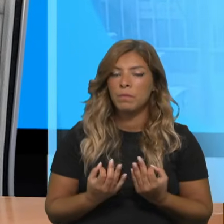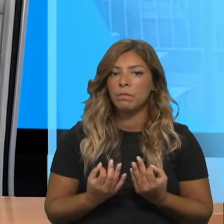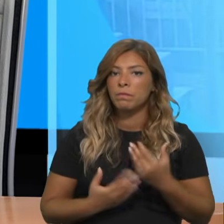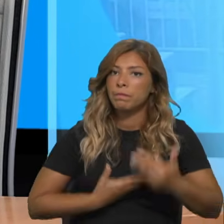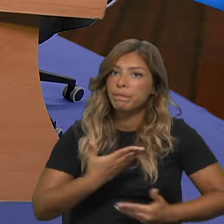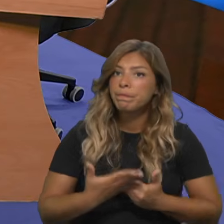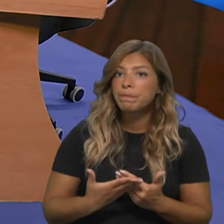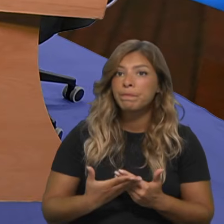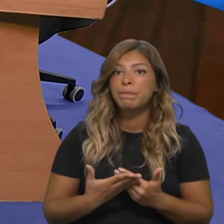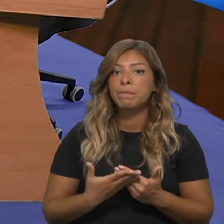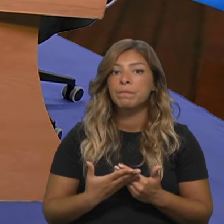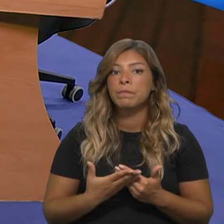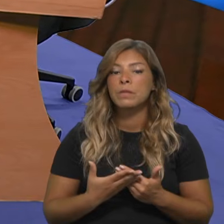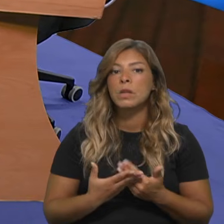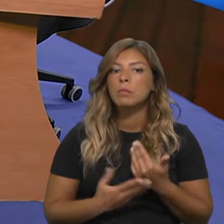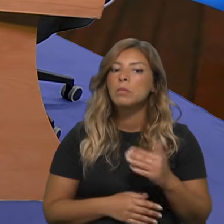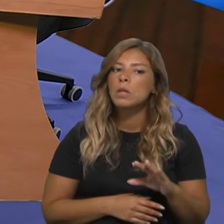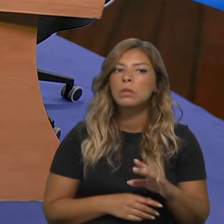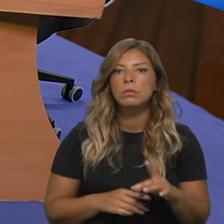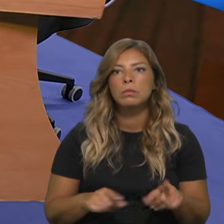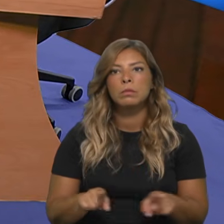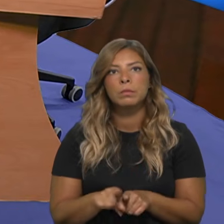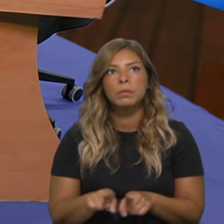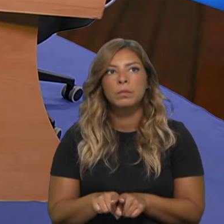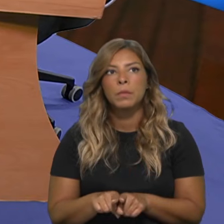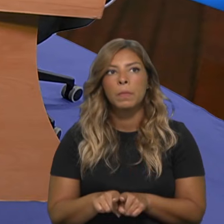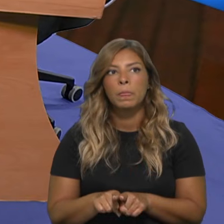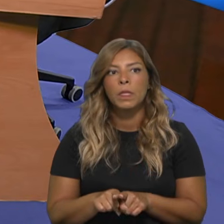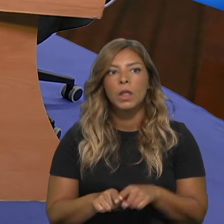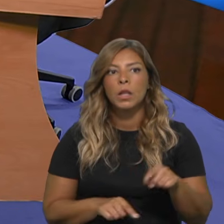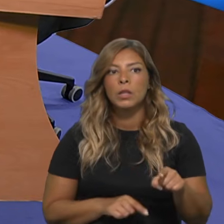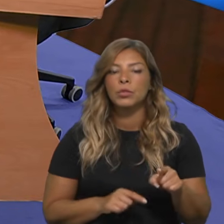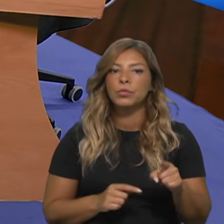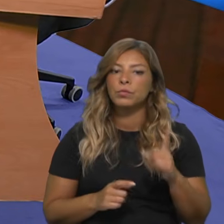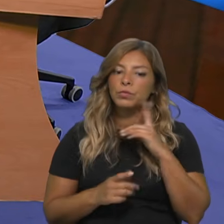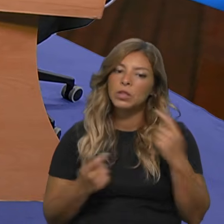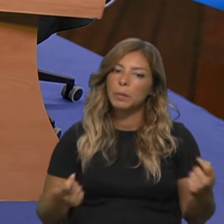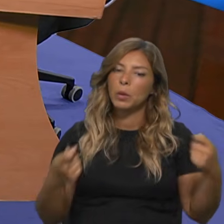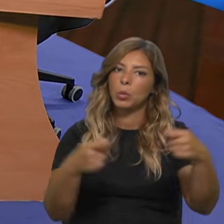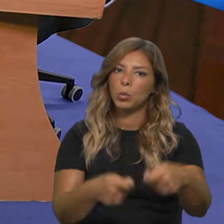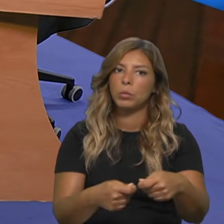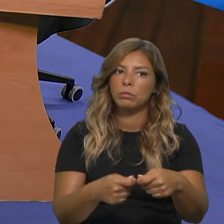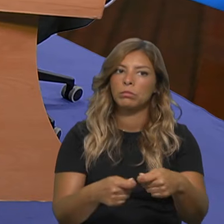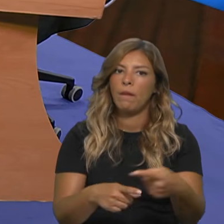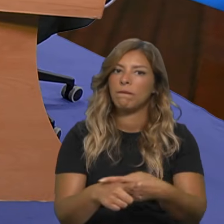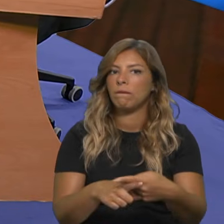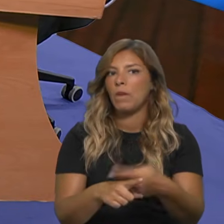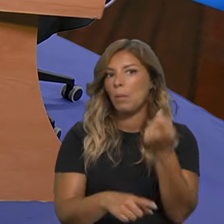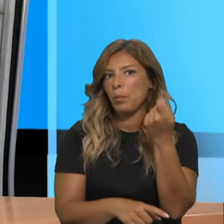local. É um facto também que estes investimentos em pouco têm beneficiado a